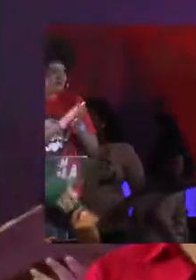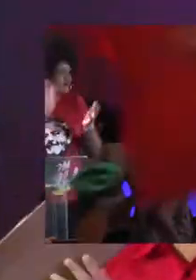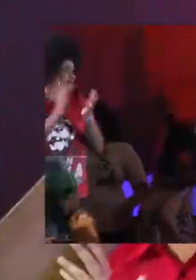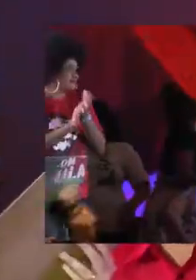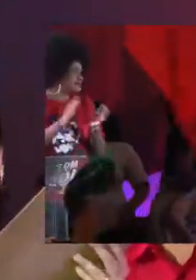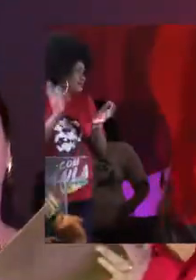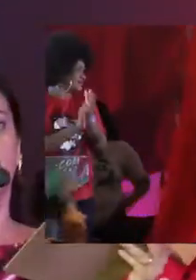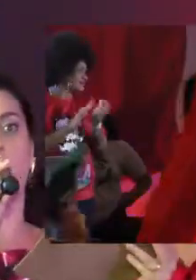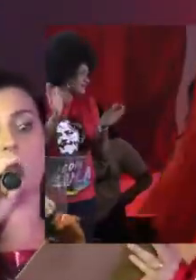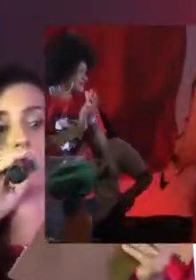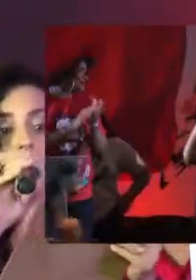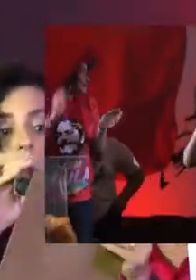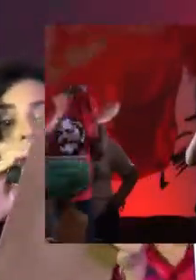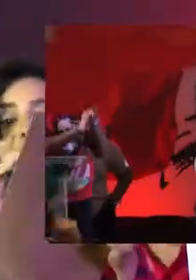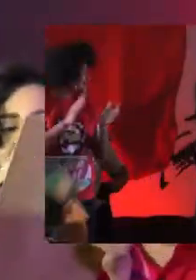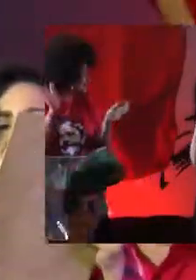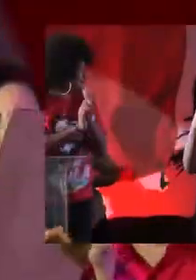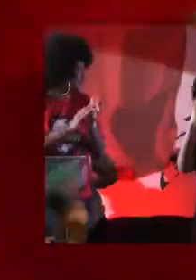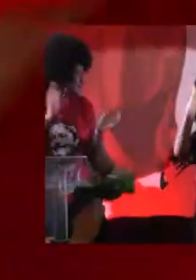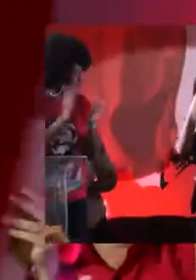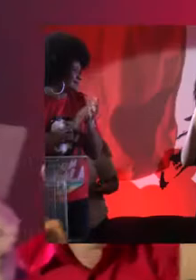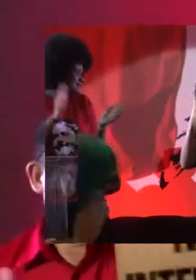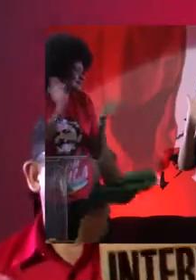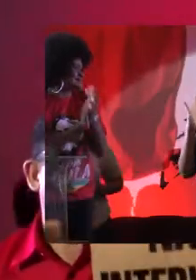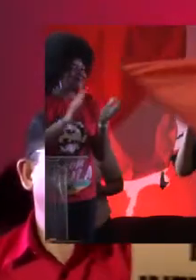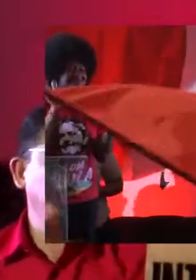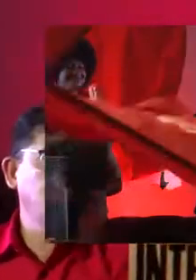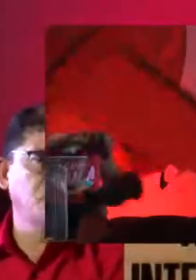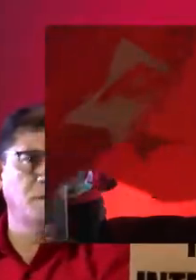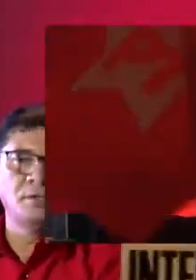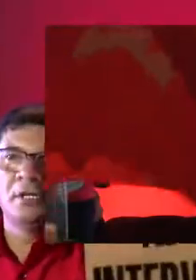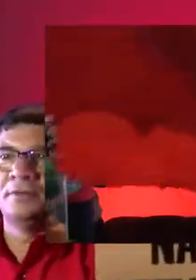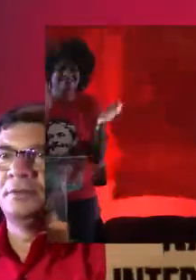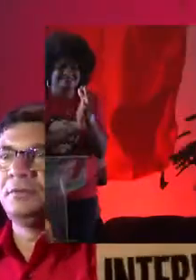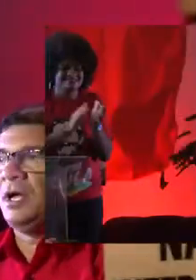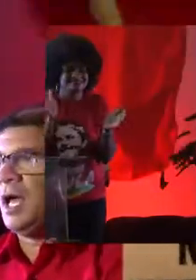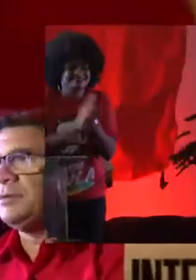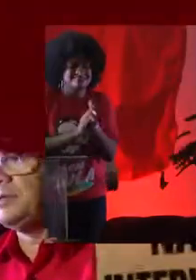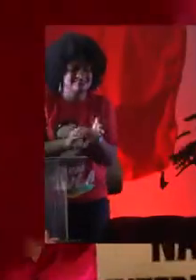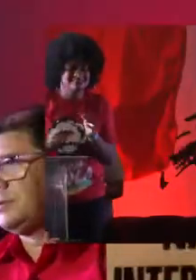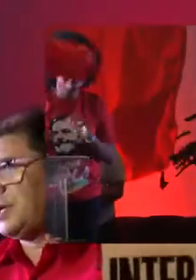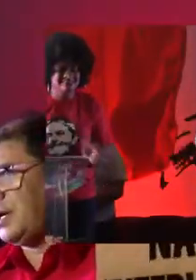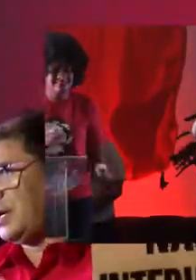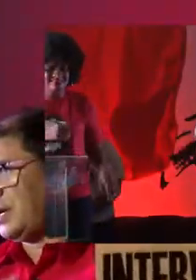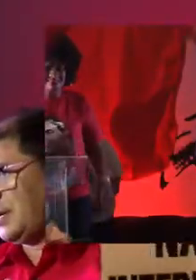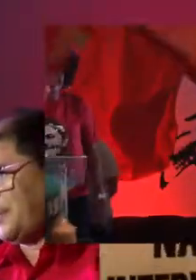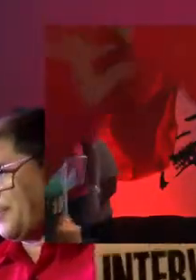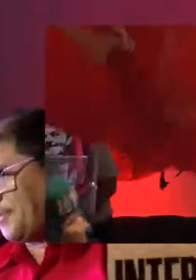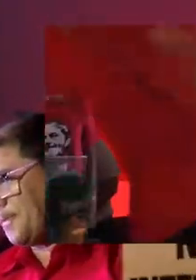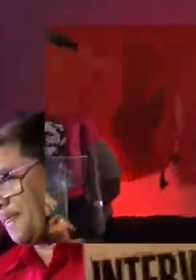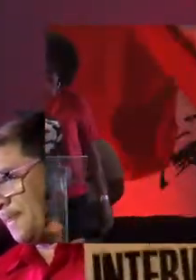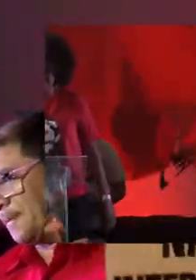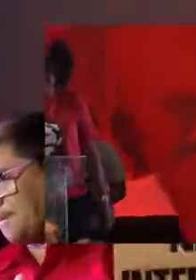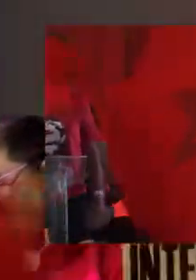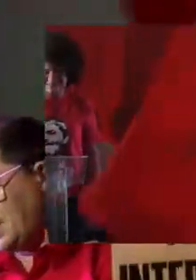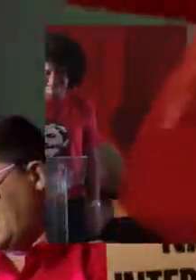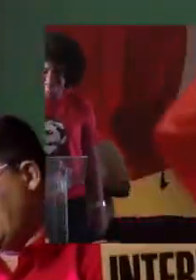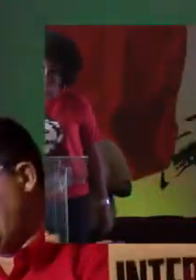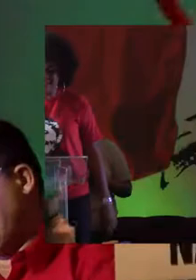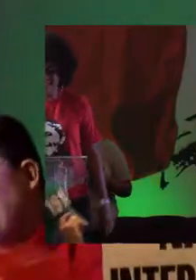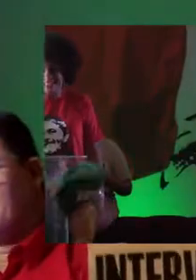PT, PT, PT. O novo compreendedor espera por você.